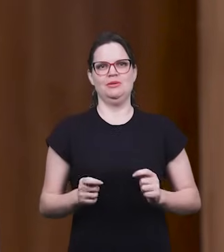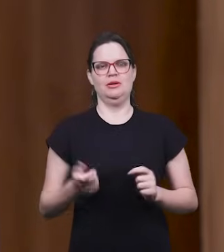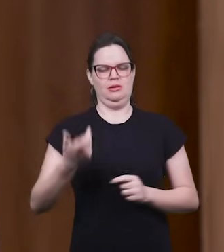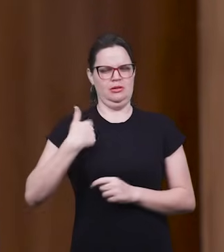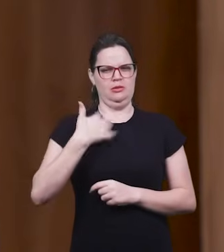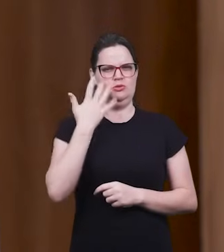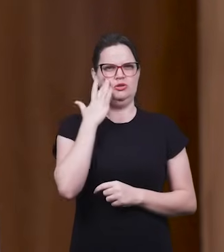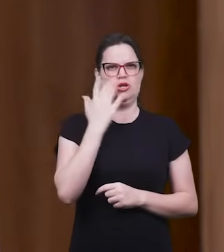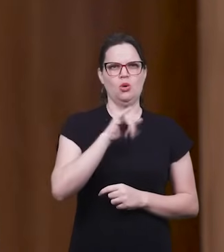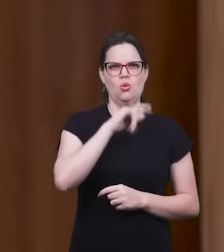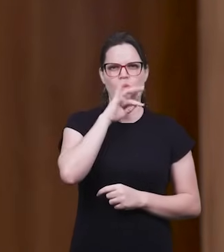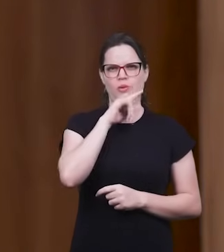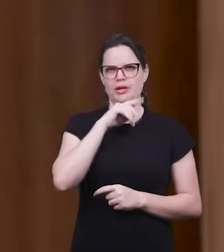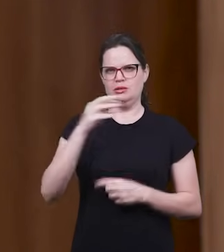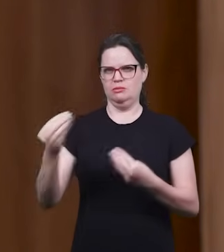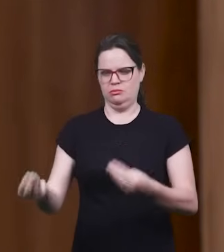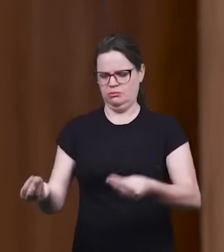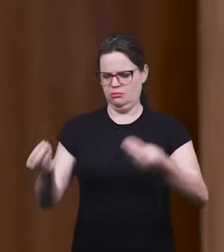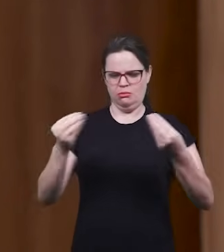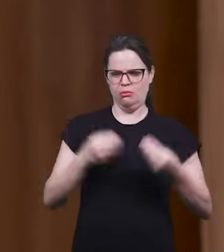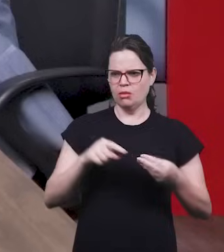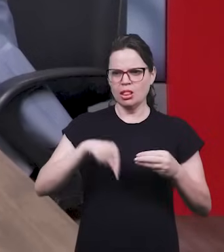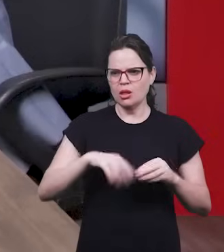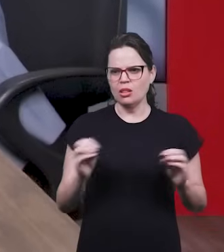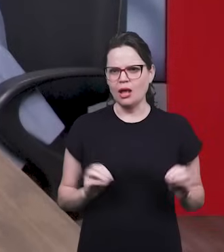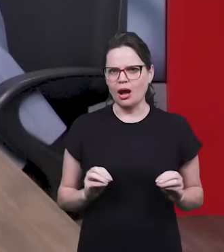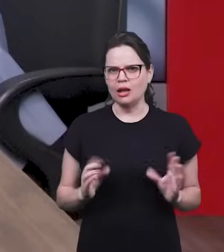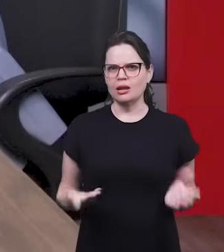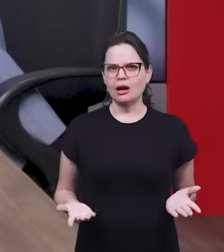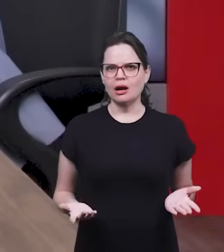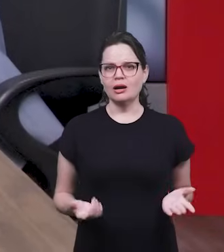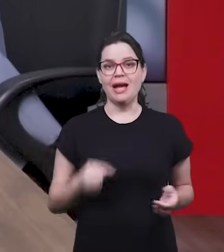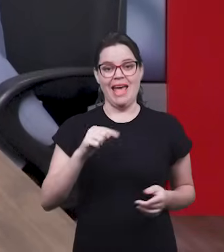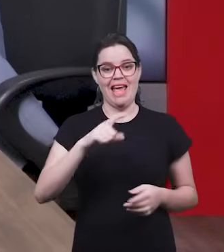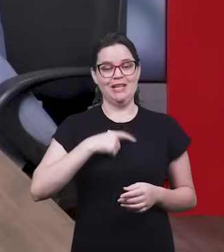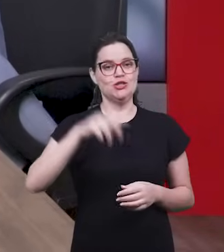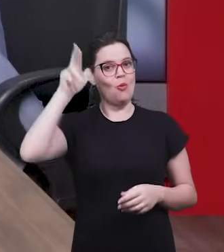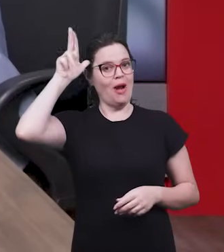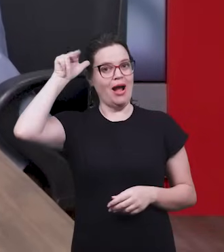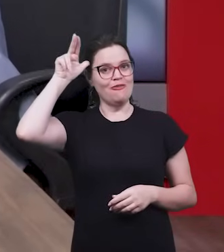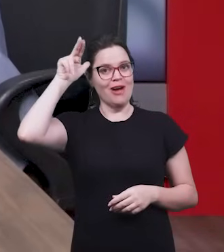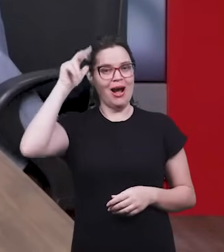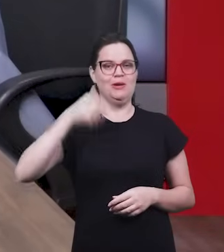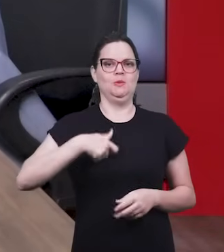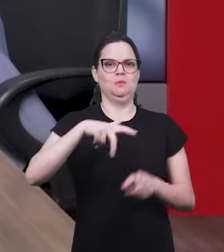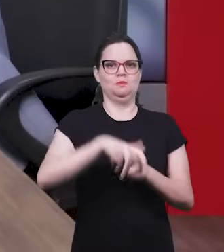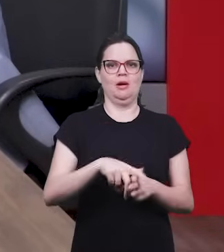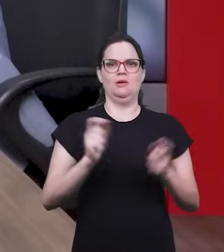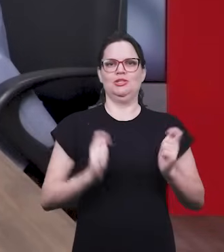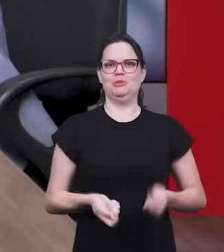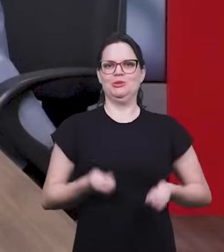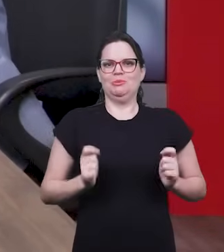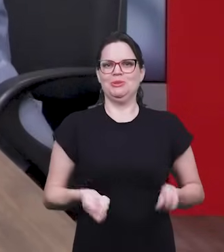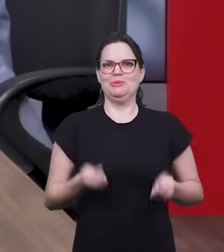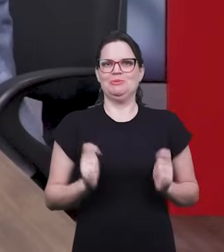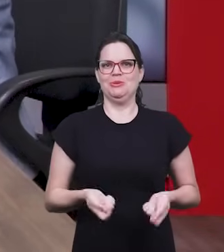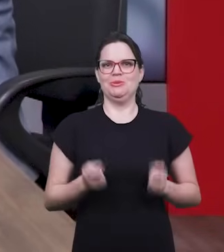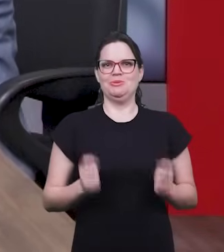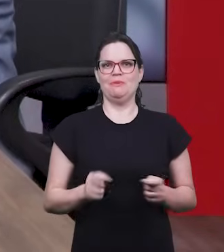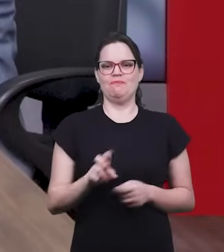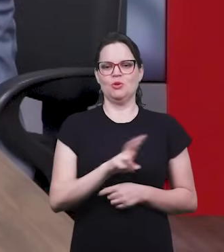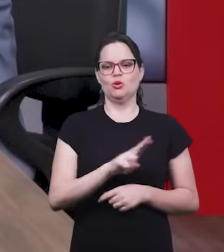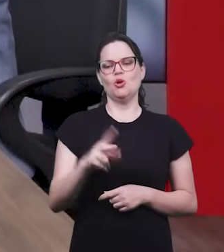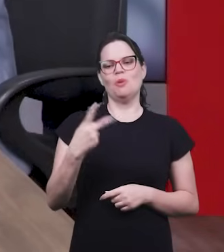achando ruim que ele não me botou. Mas você vê, ele tinha uma charrete com um cavalo, me lembro o nome do cavalo, se